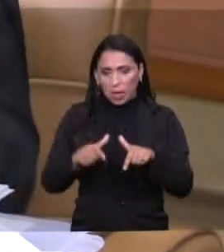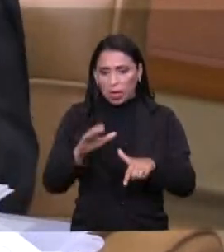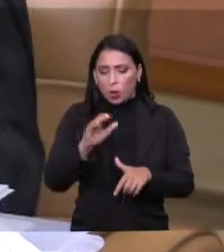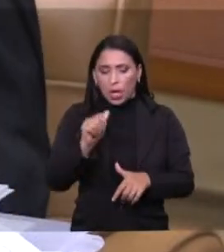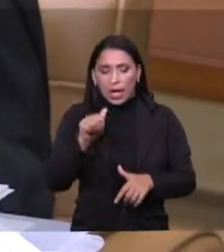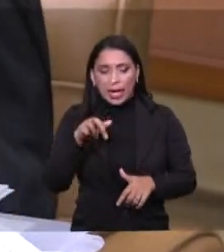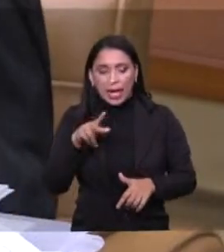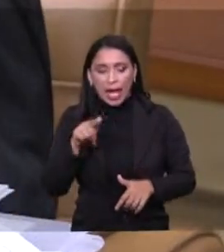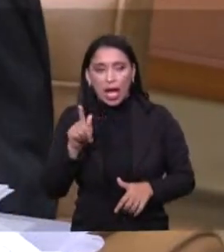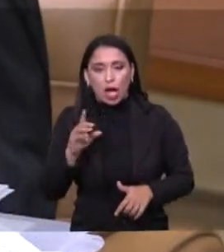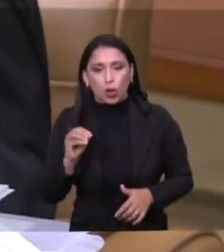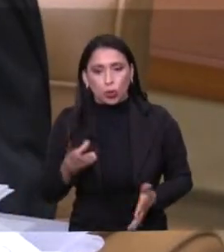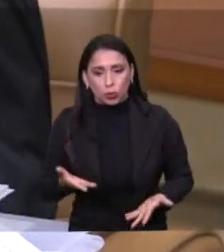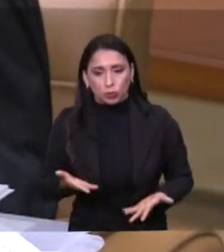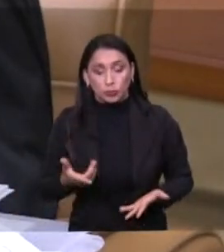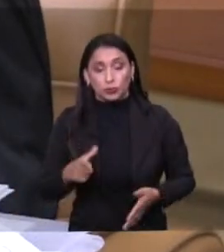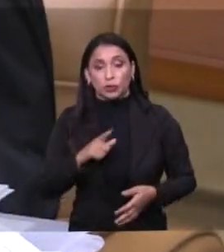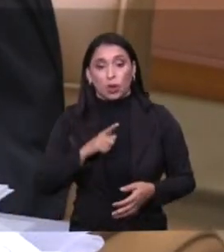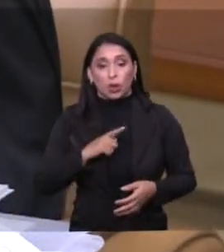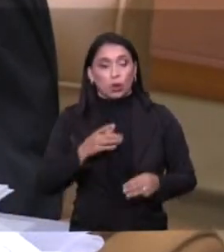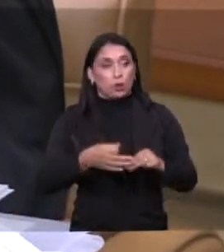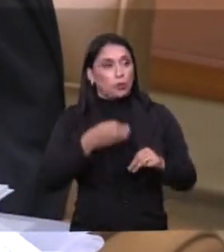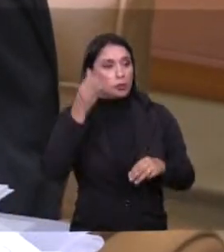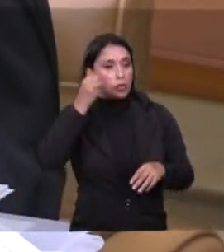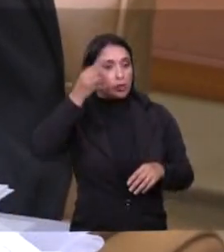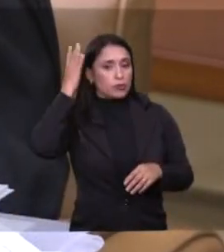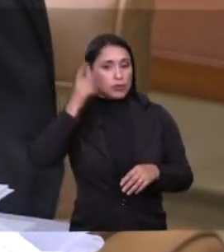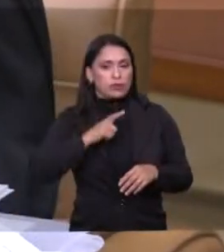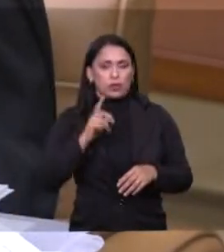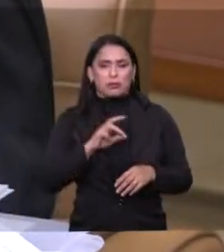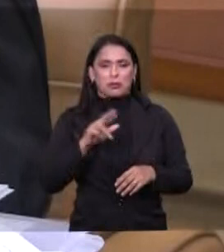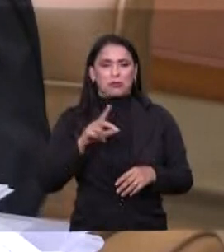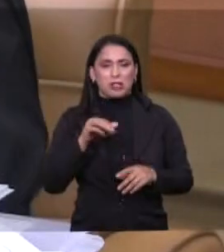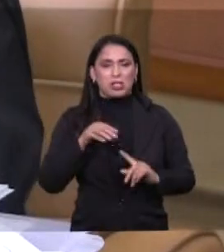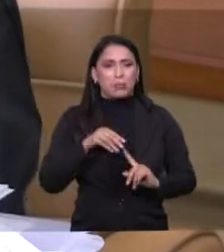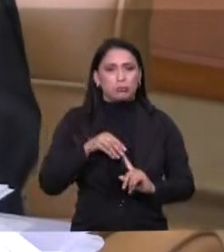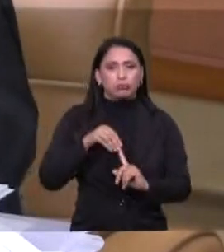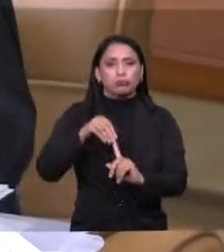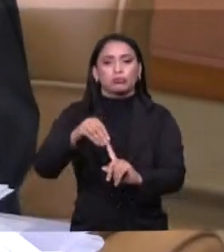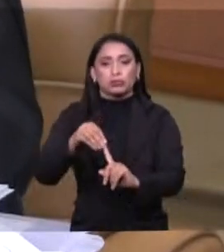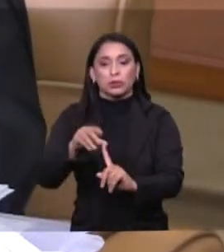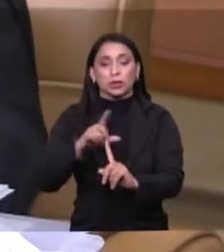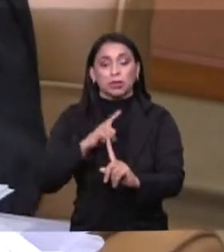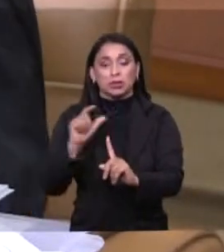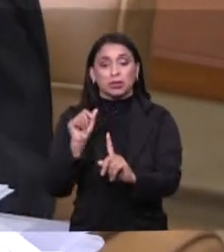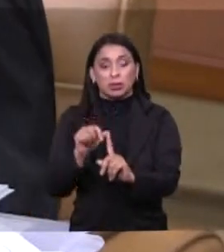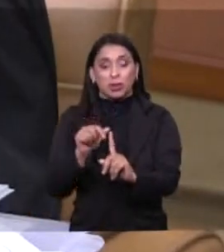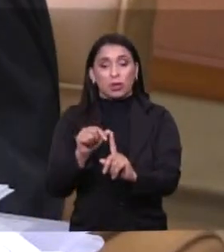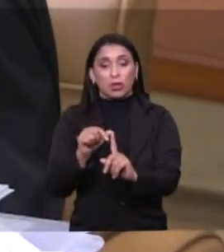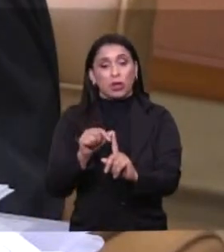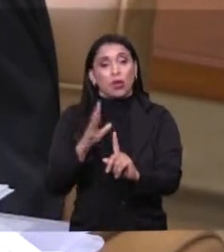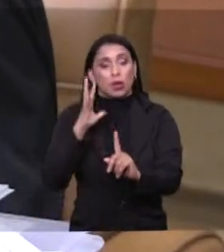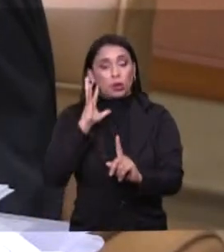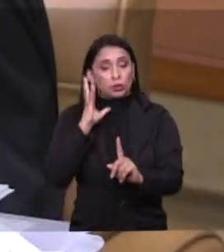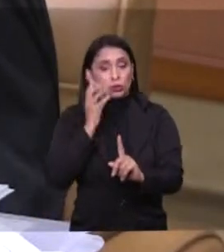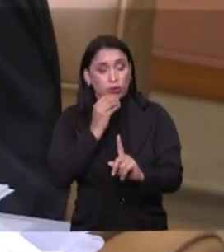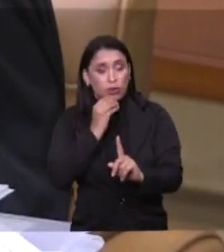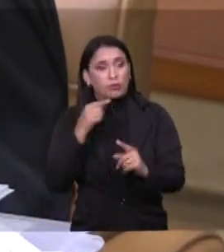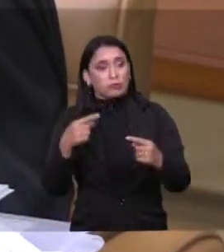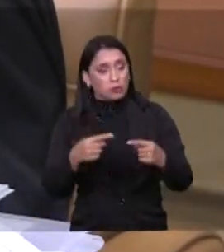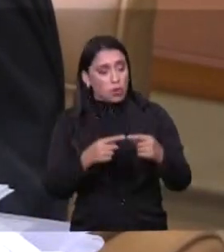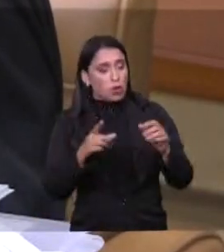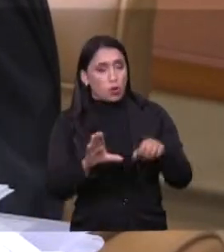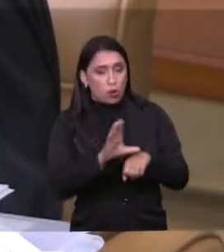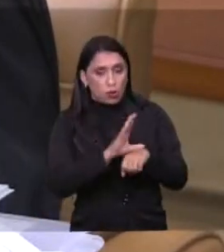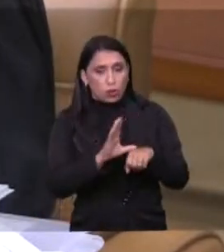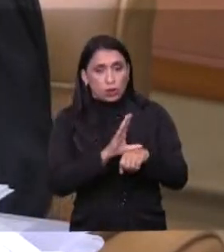cargo. O eminente ministro Luiz Fux falou, não será designado por decisão discricionária. O ministro Toffoli declarou constitucional, no que